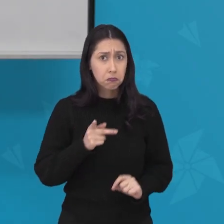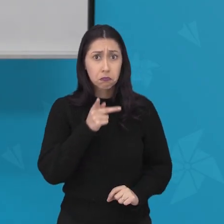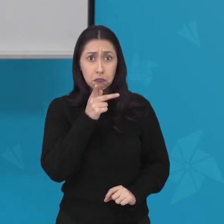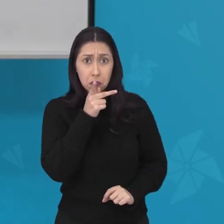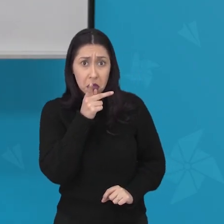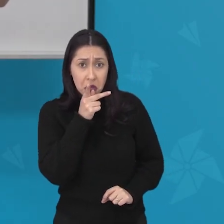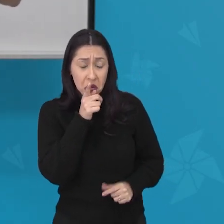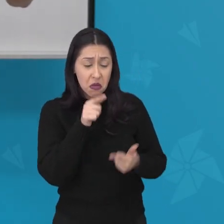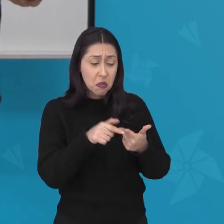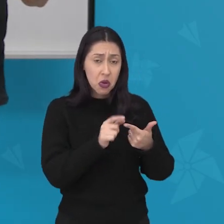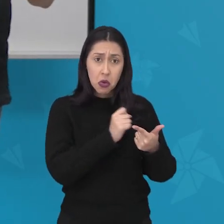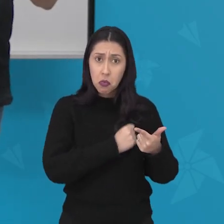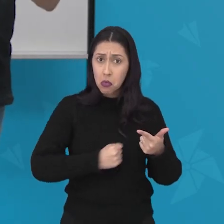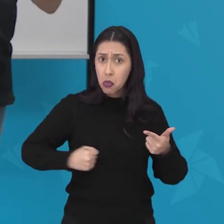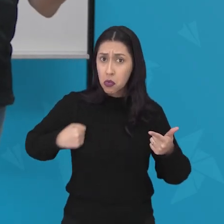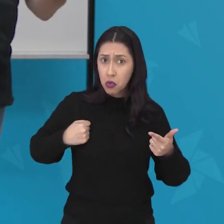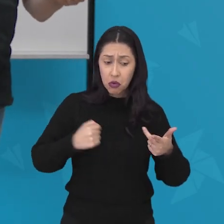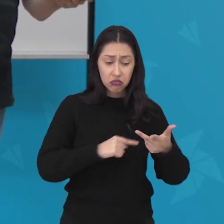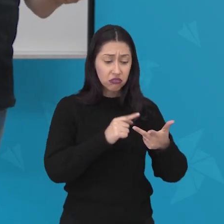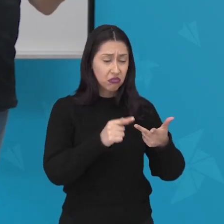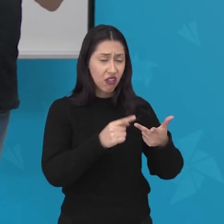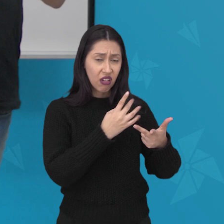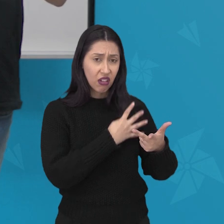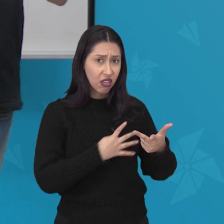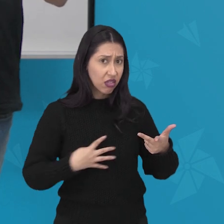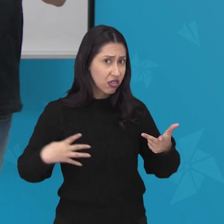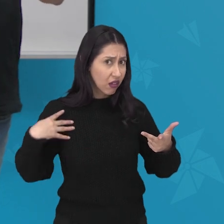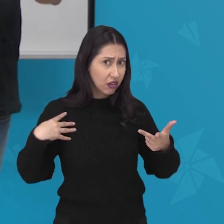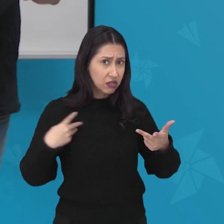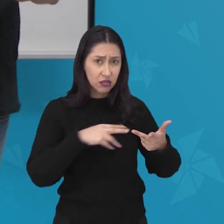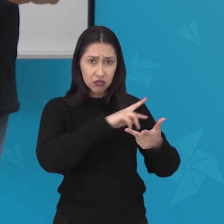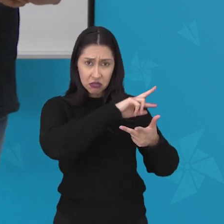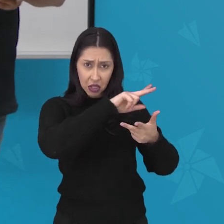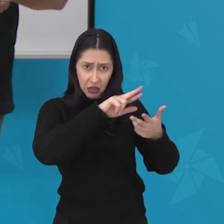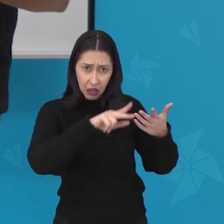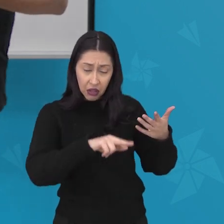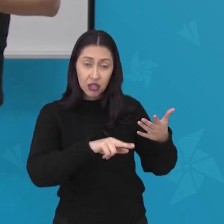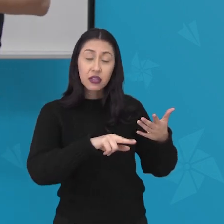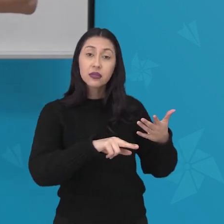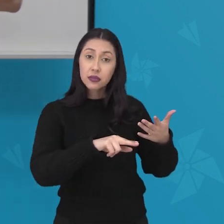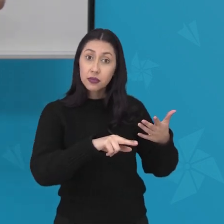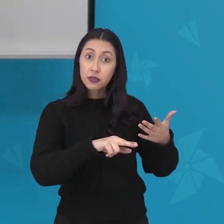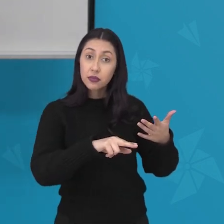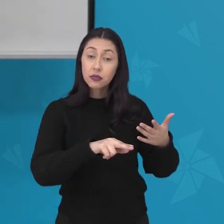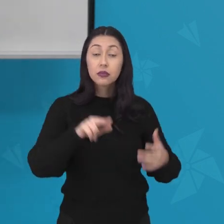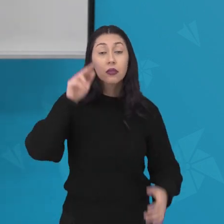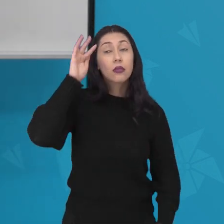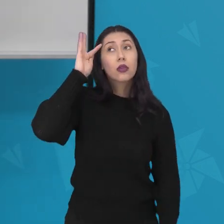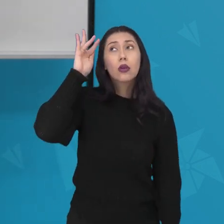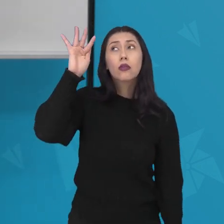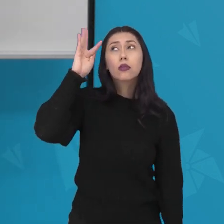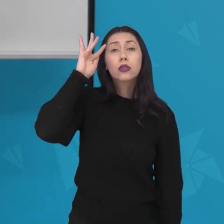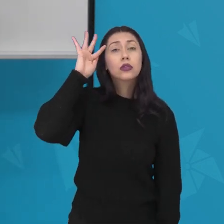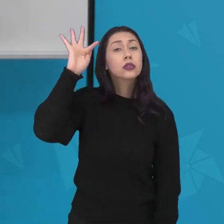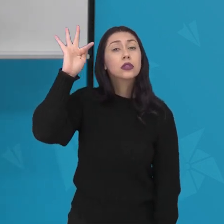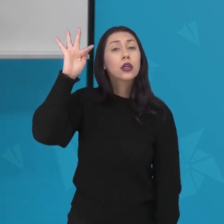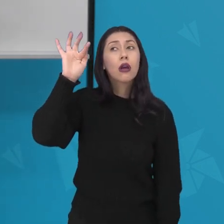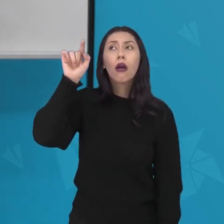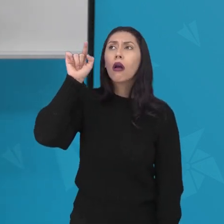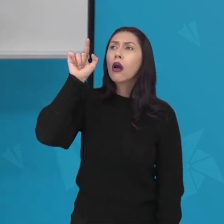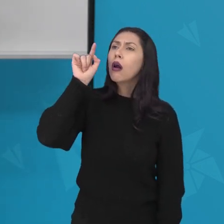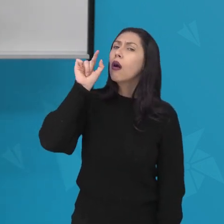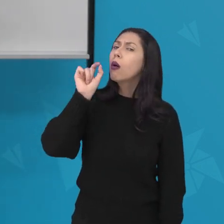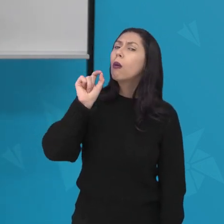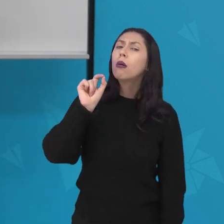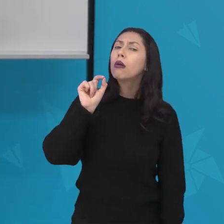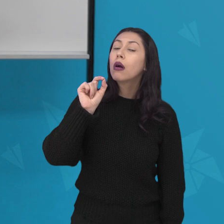Platão, para Sócrates, Aristóteles, esses pensadores, a filosofia é um determinado tipo